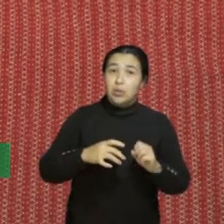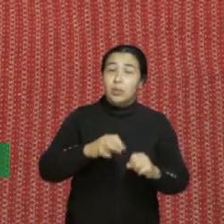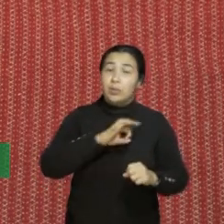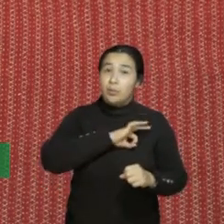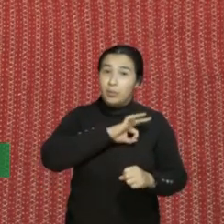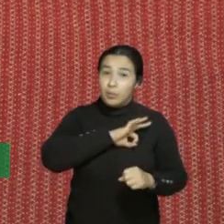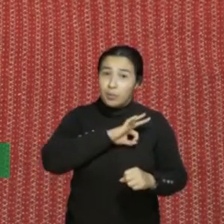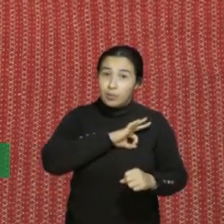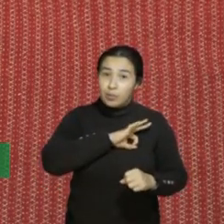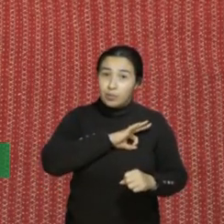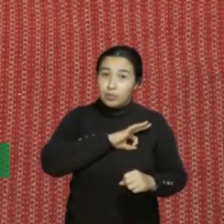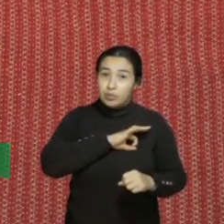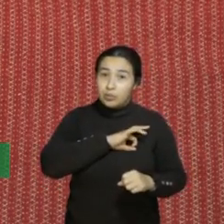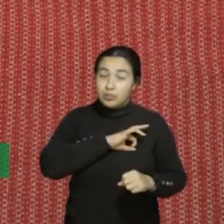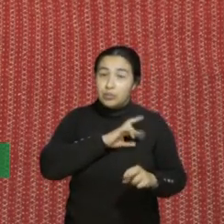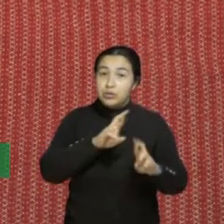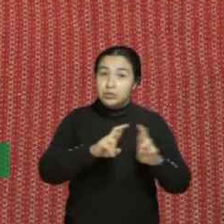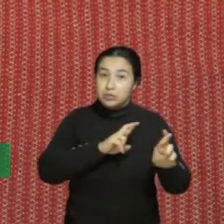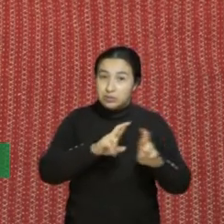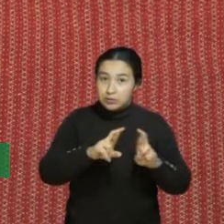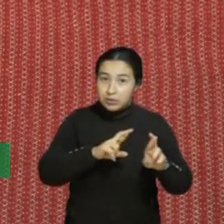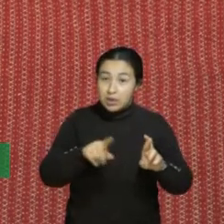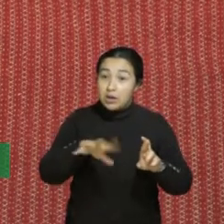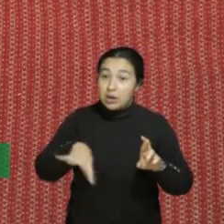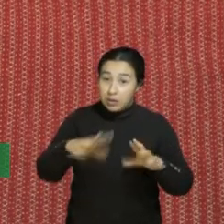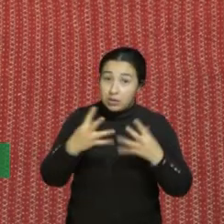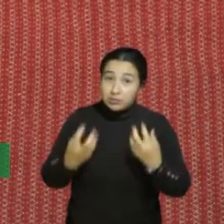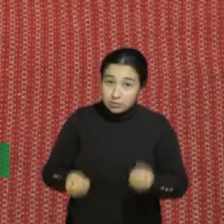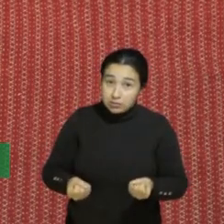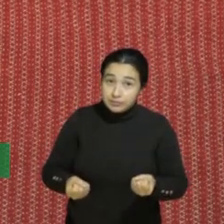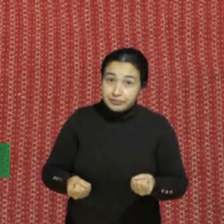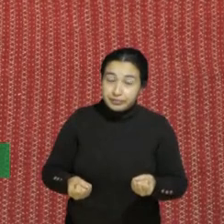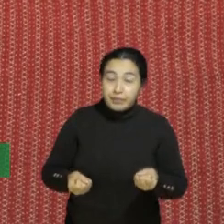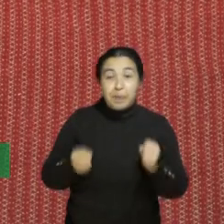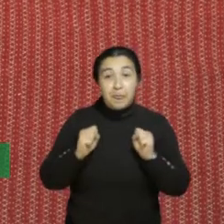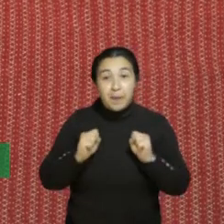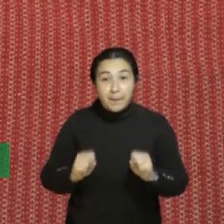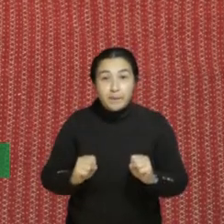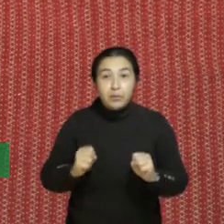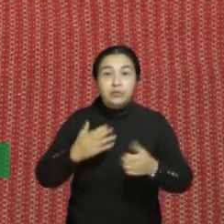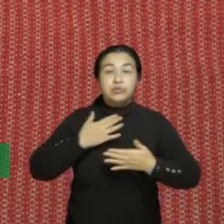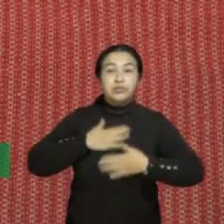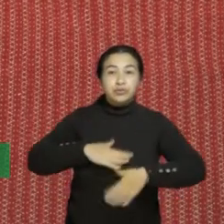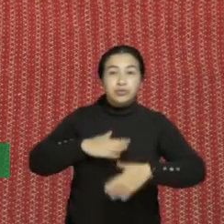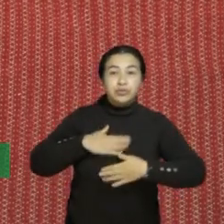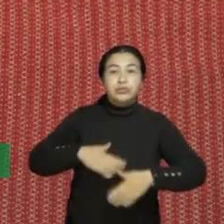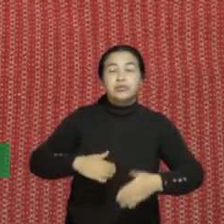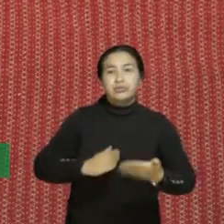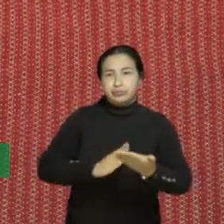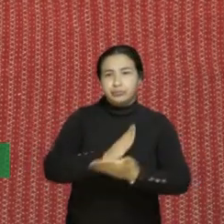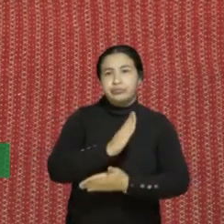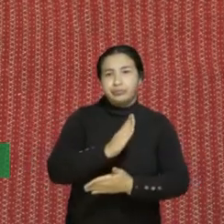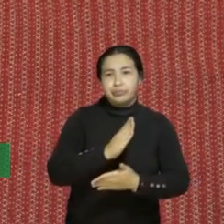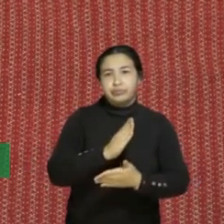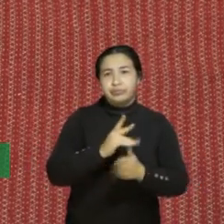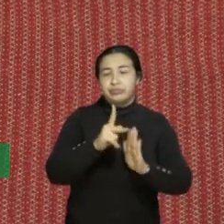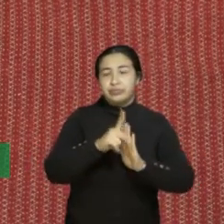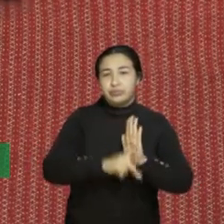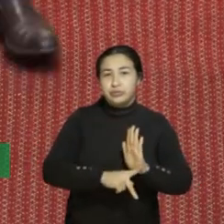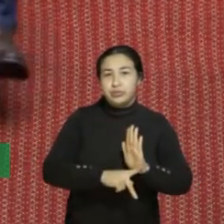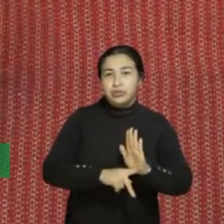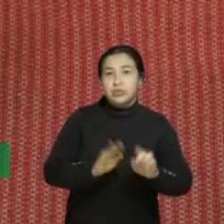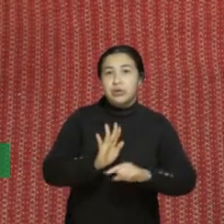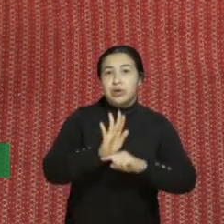acataram, deputado Egídio, acataram. Então, é a possibilidade, tranquilo, de nós aprovarmos esse projeto que vai beneficiar